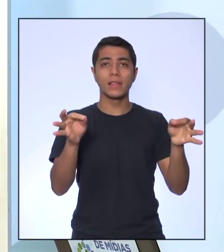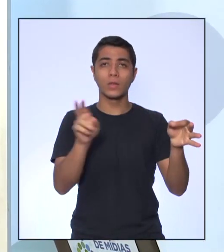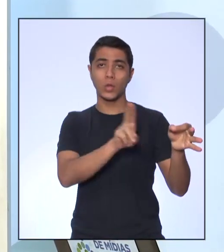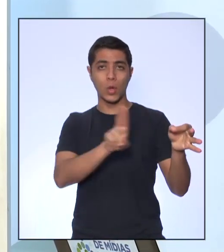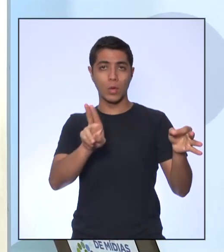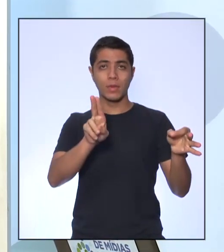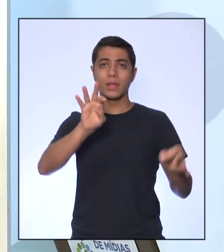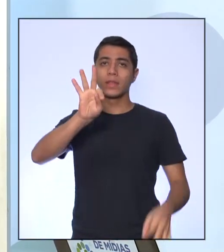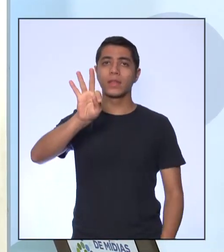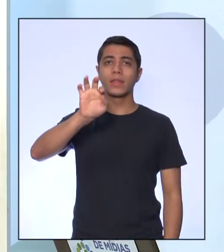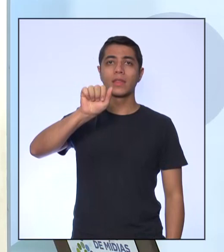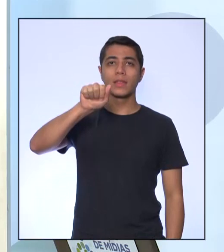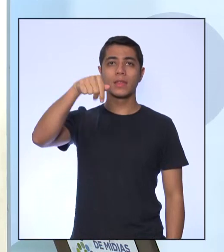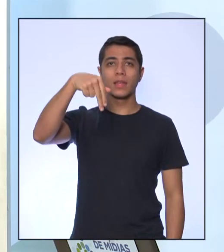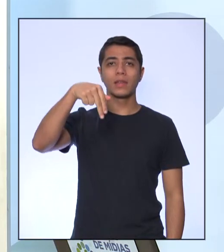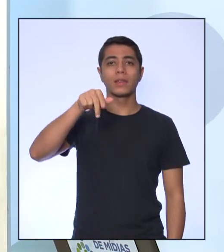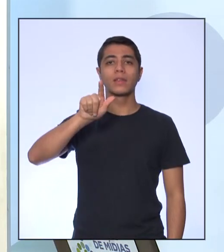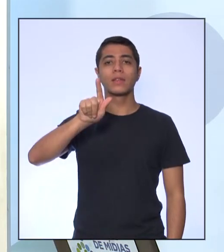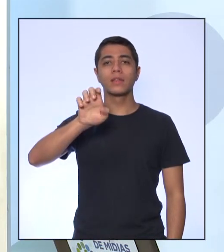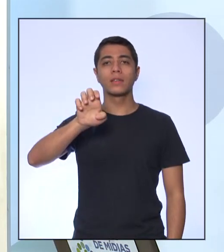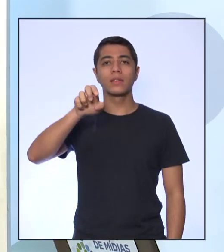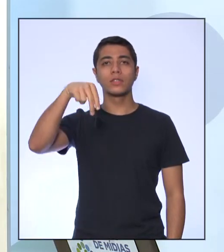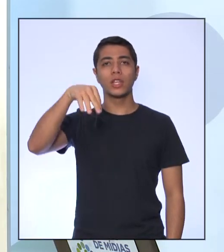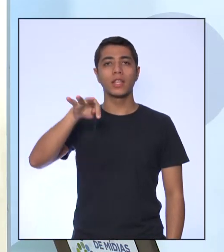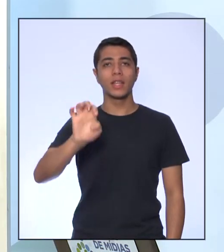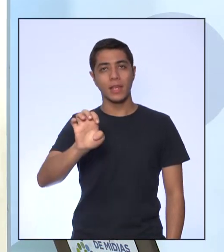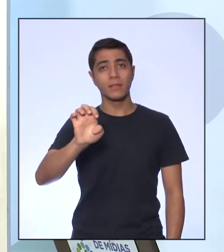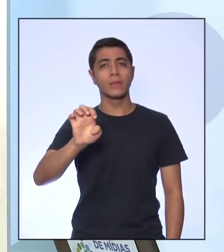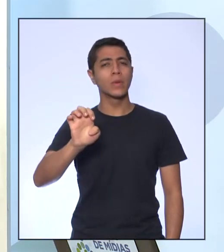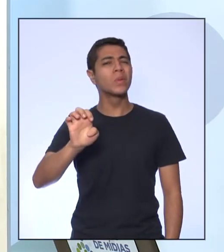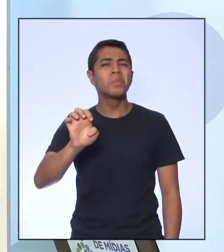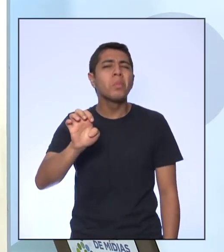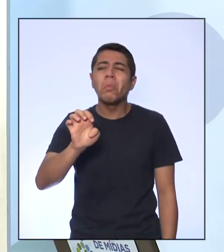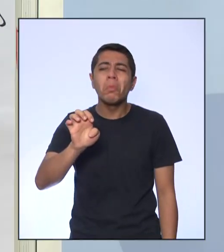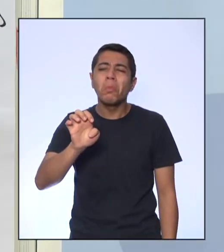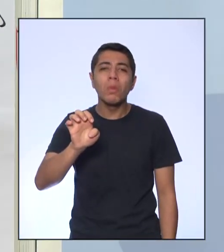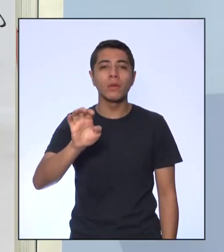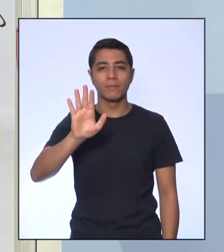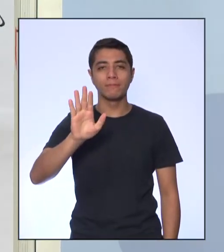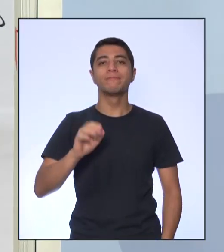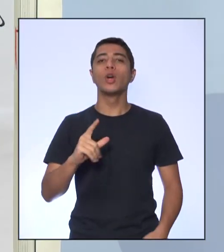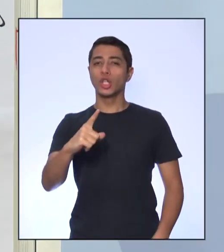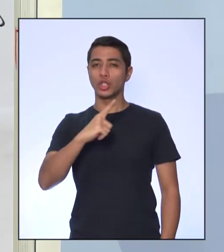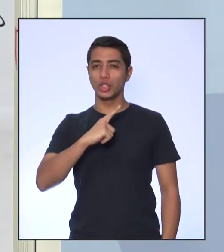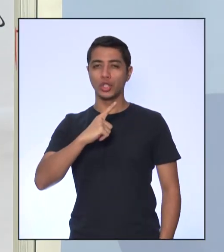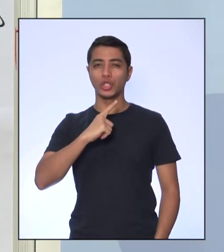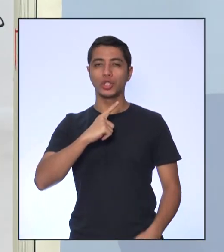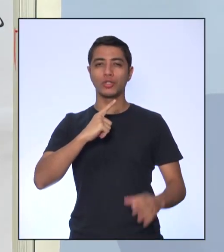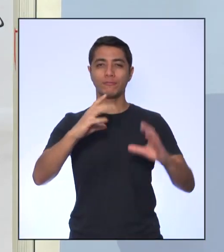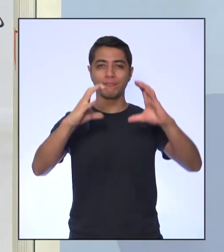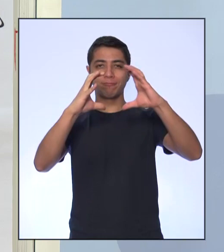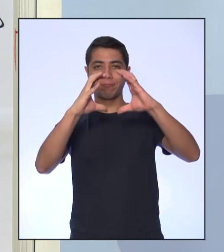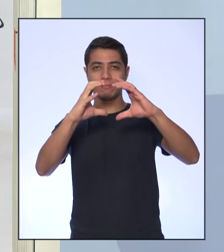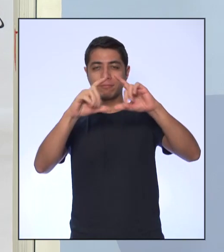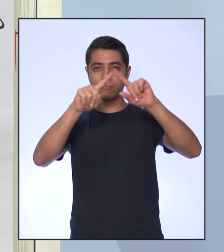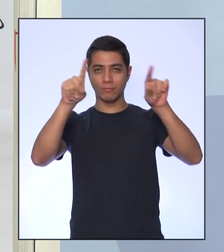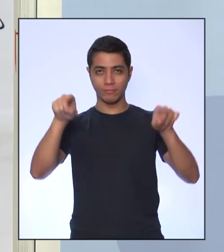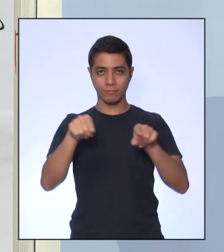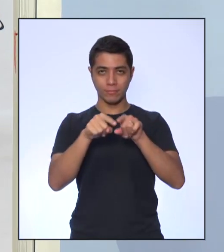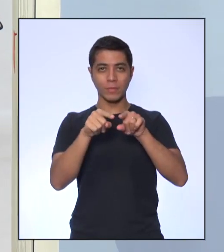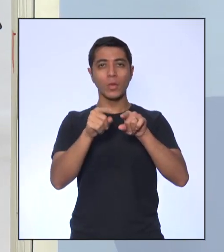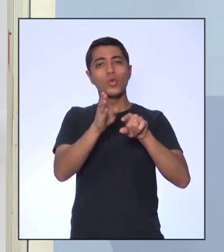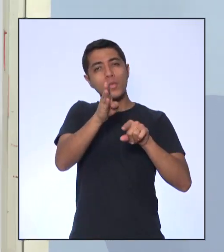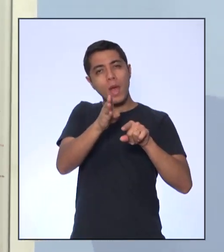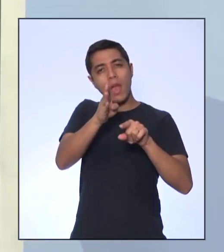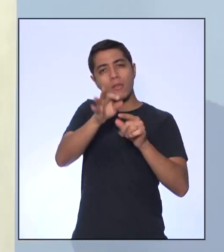a reta tangente a uma paralela à reta cena então eu tenho minha reta sendo eu vou traçar uma paralela mas aonde eu